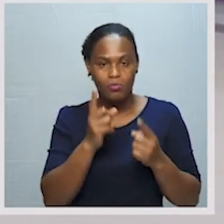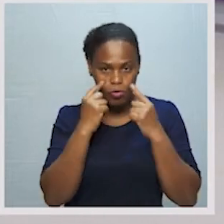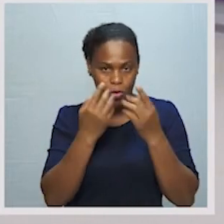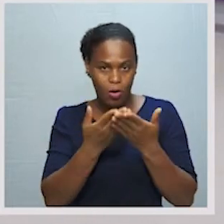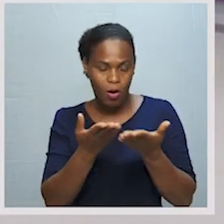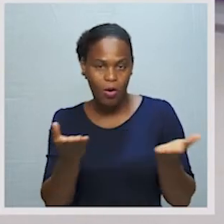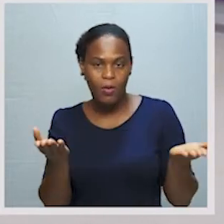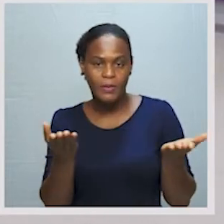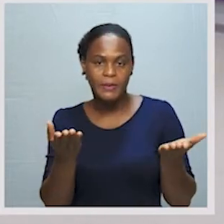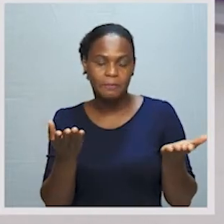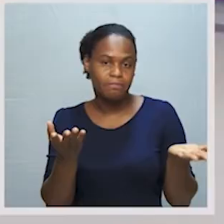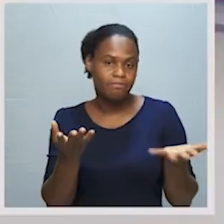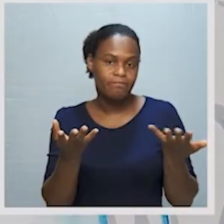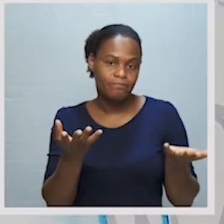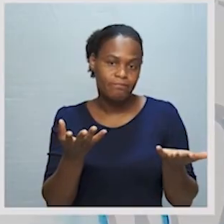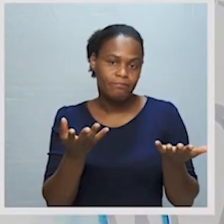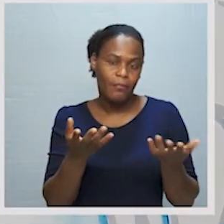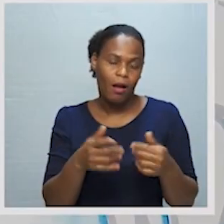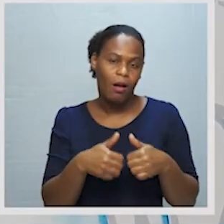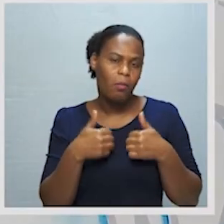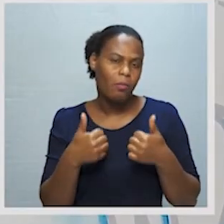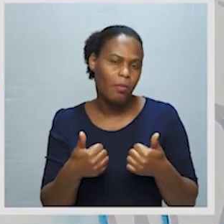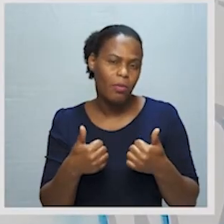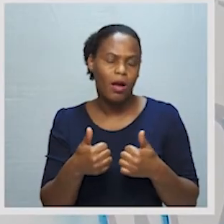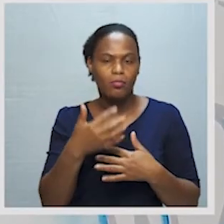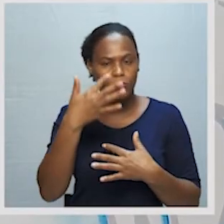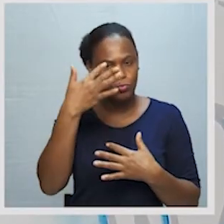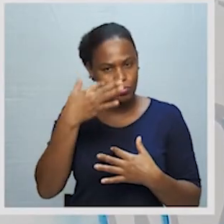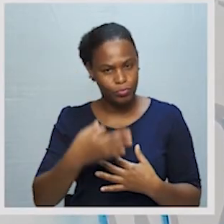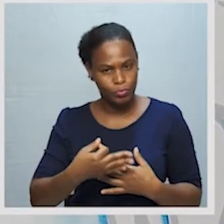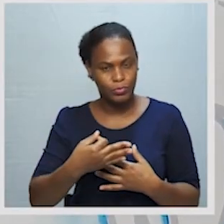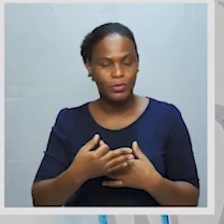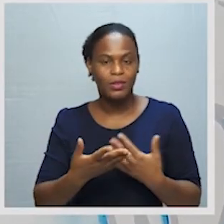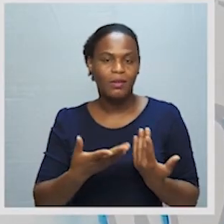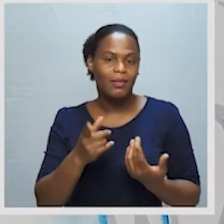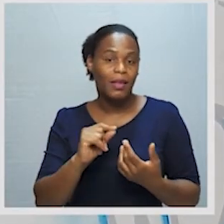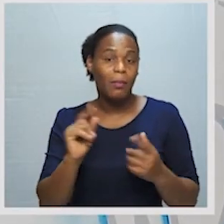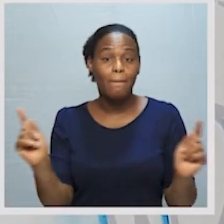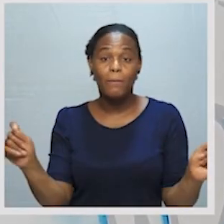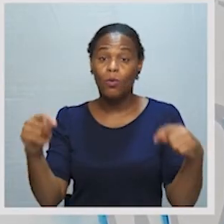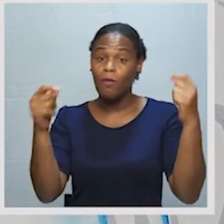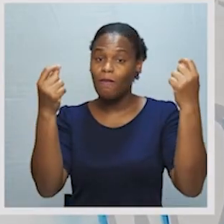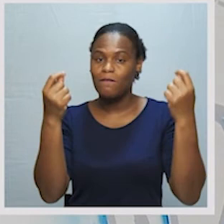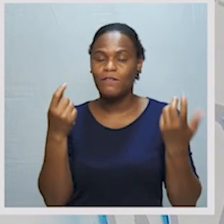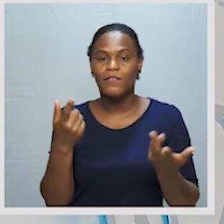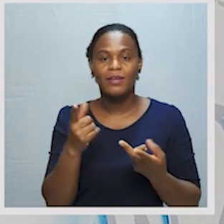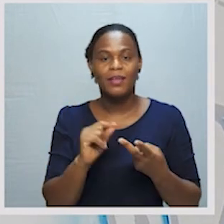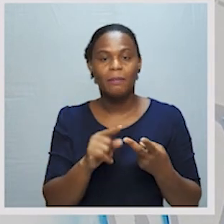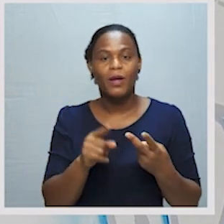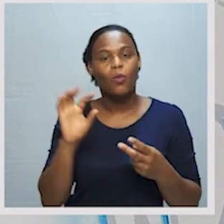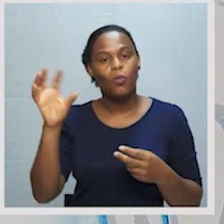função de mostrar a benevolência, a honestidade, não é? De